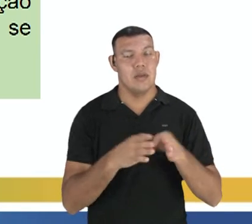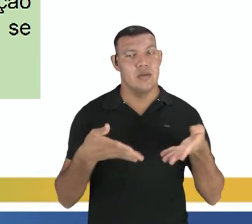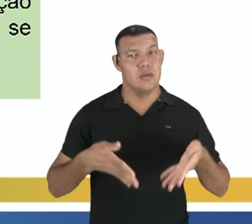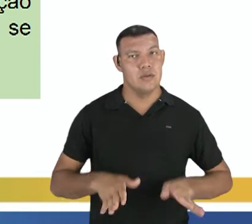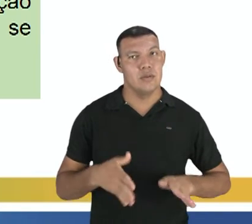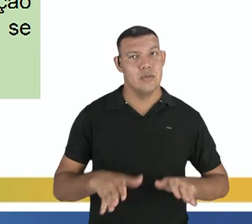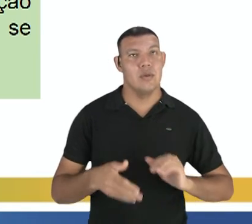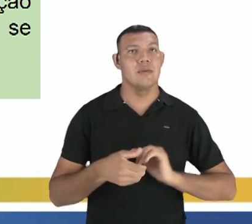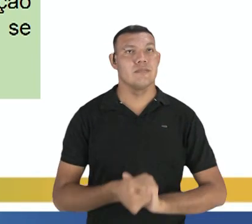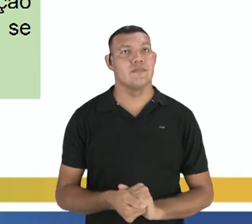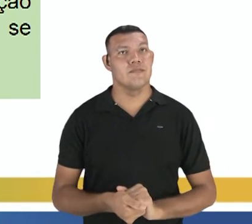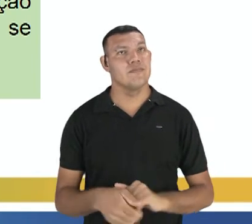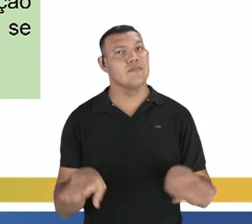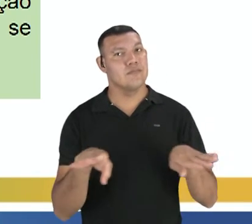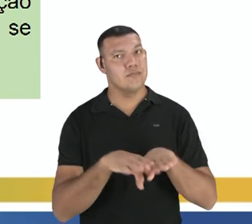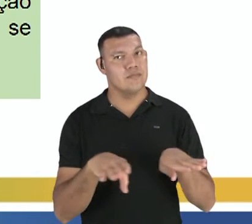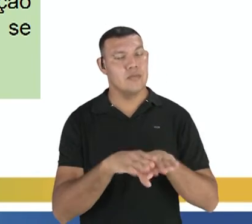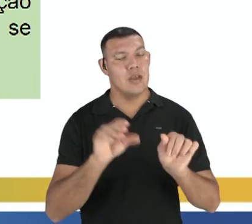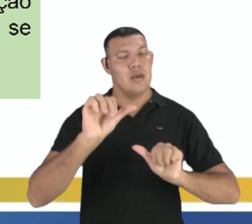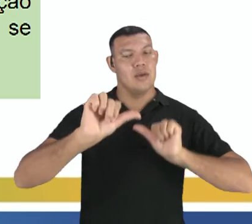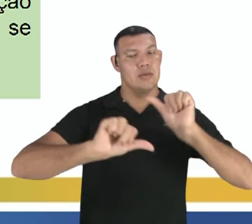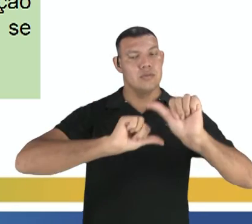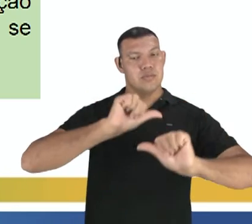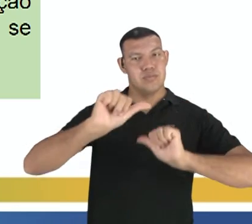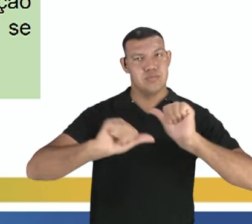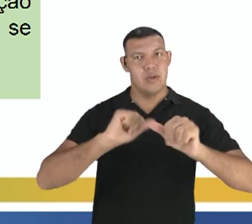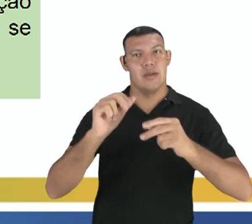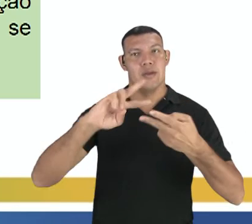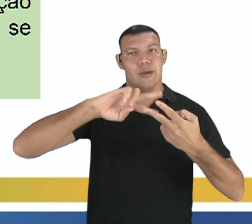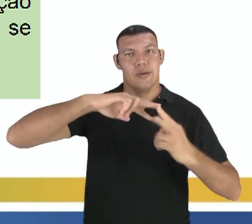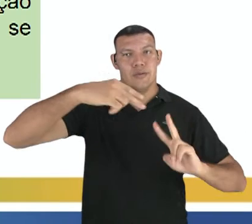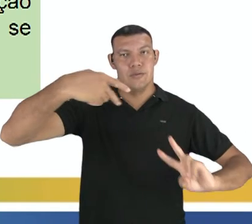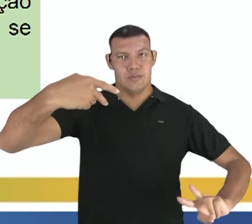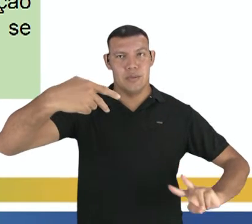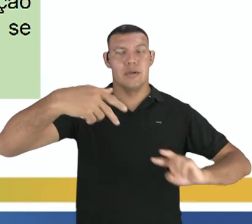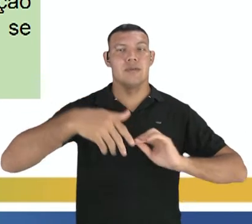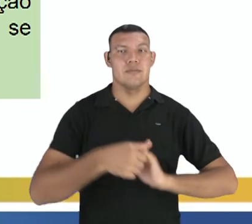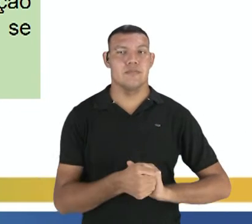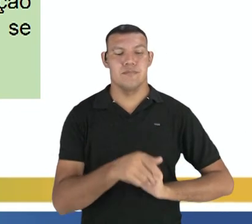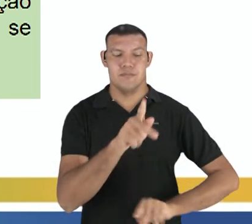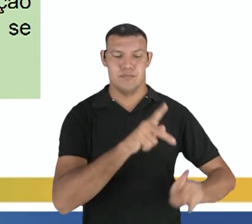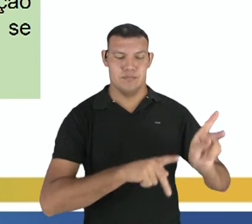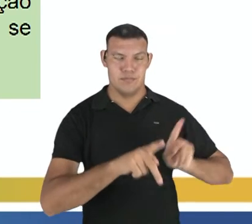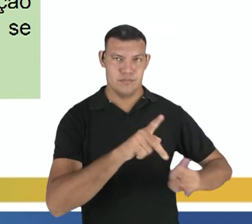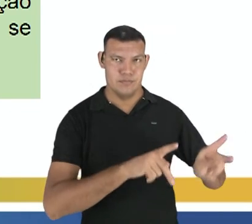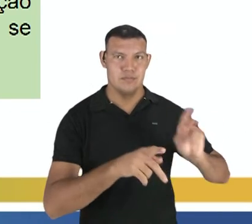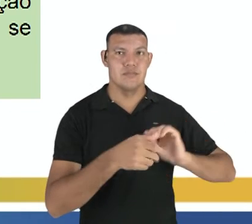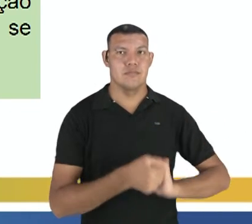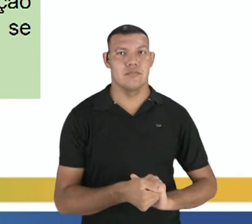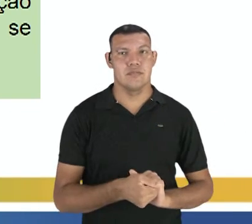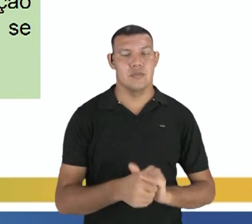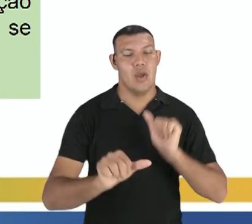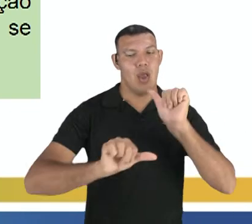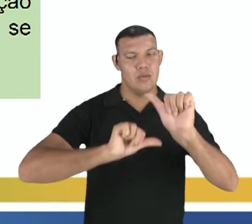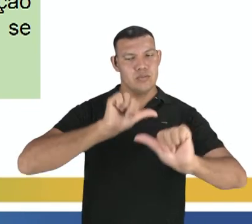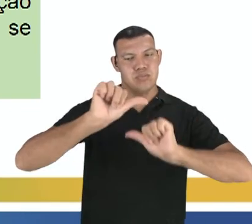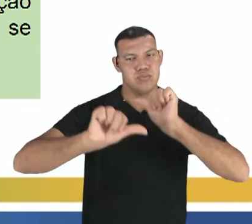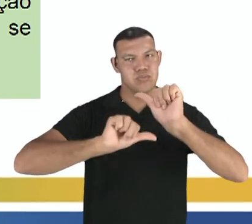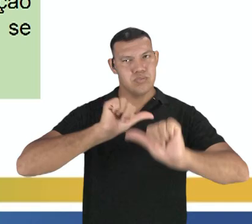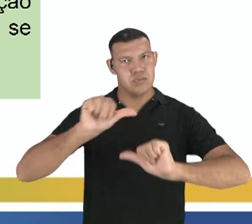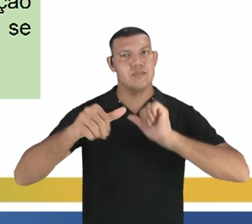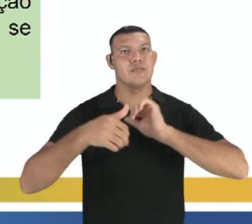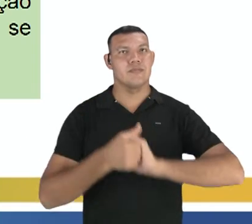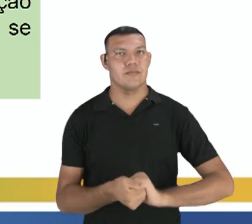reproduzir, ou seja, as mudanças entre os genes, né, os alelos daquela população, através da